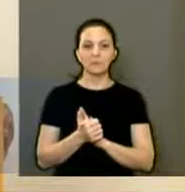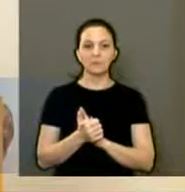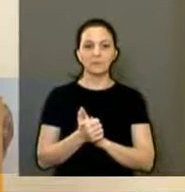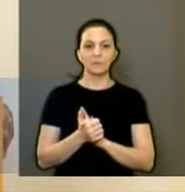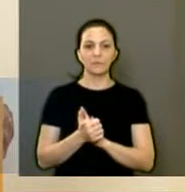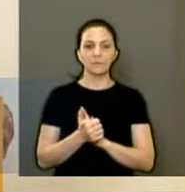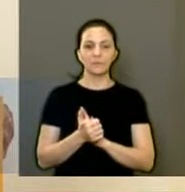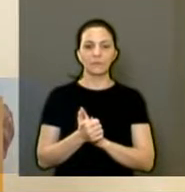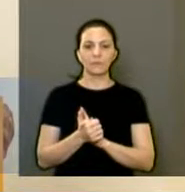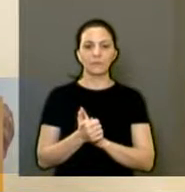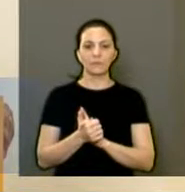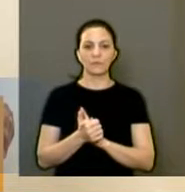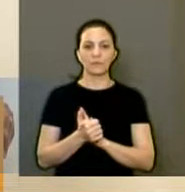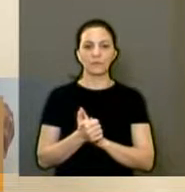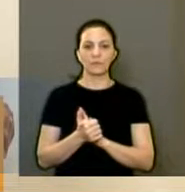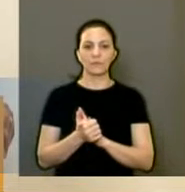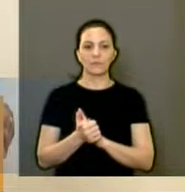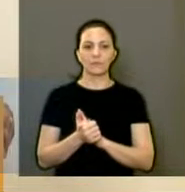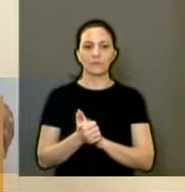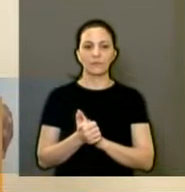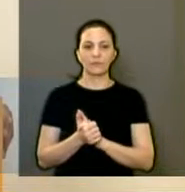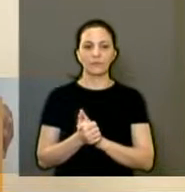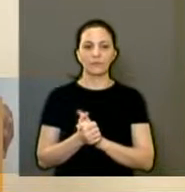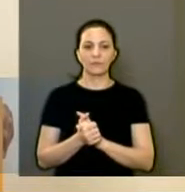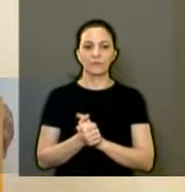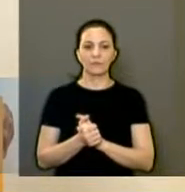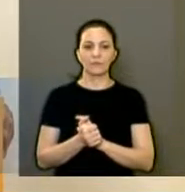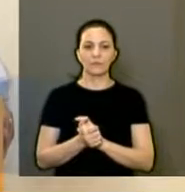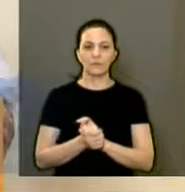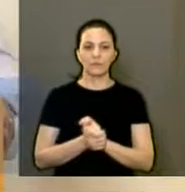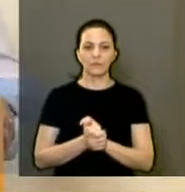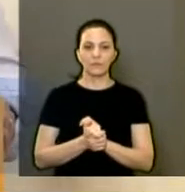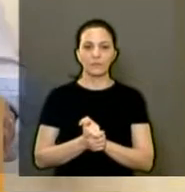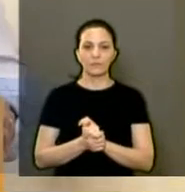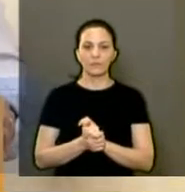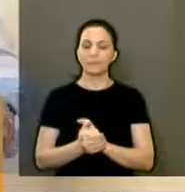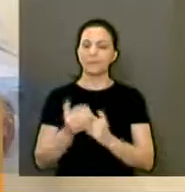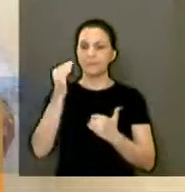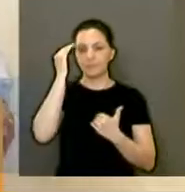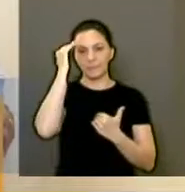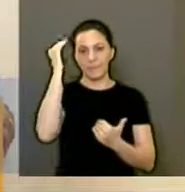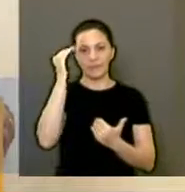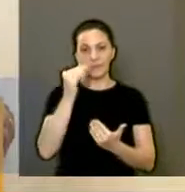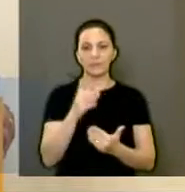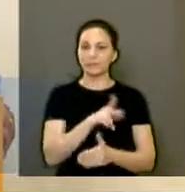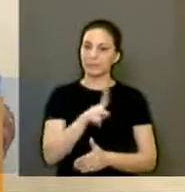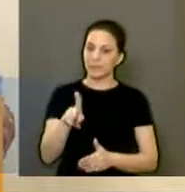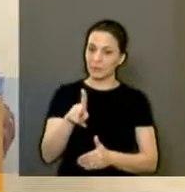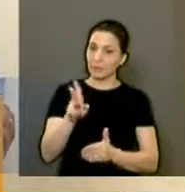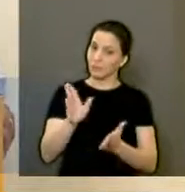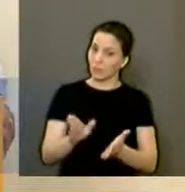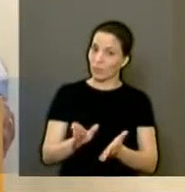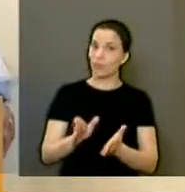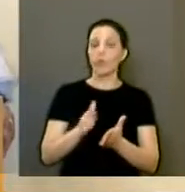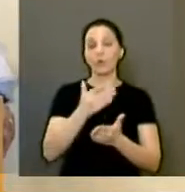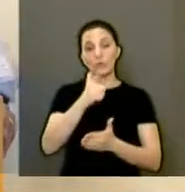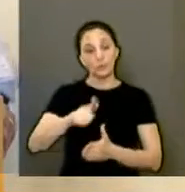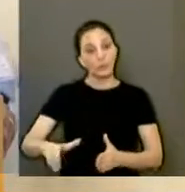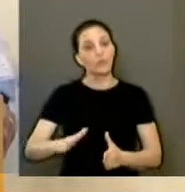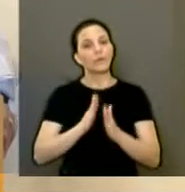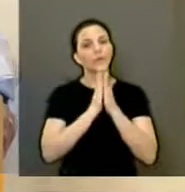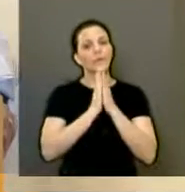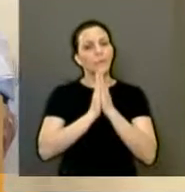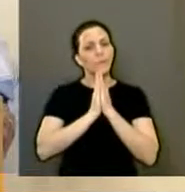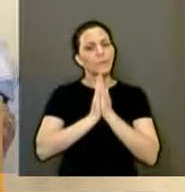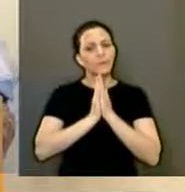o vereador pode continuar obrigado presidente e vou continuar orando pelo governo